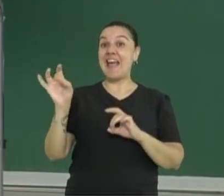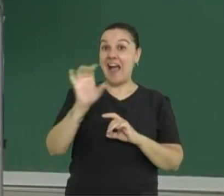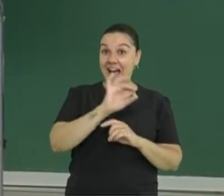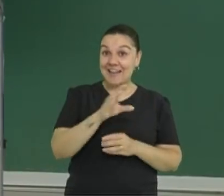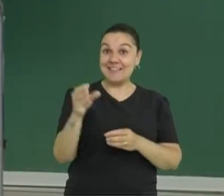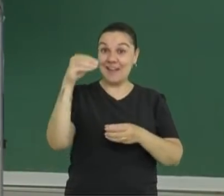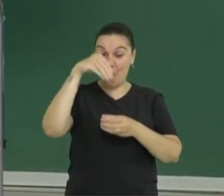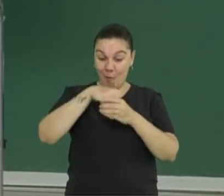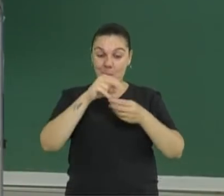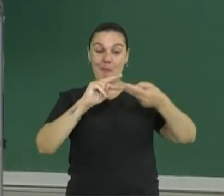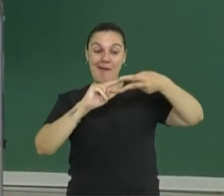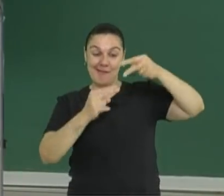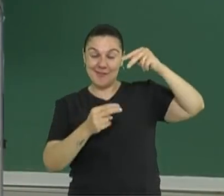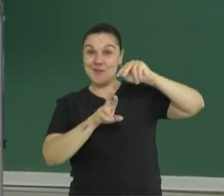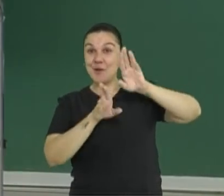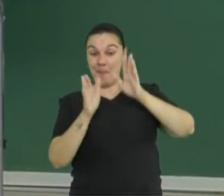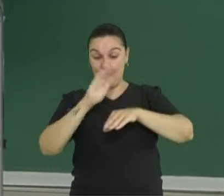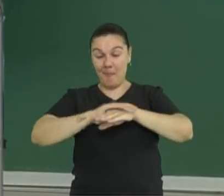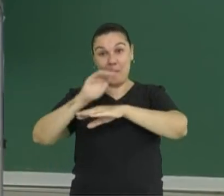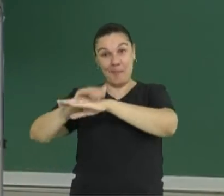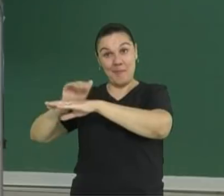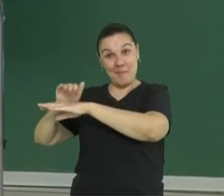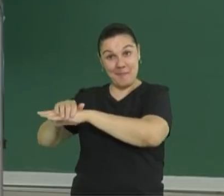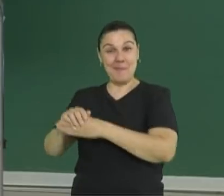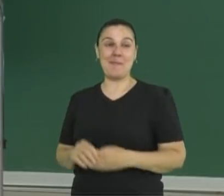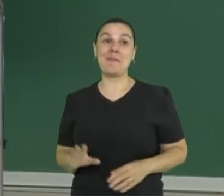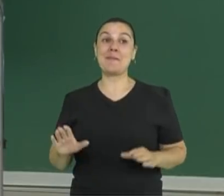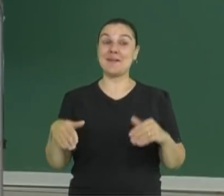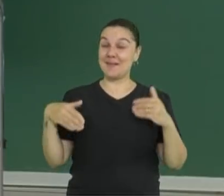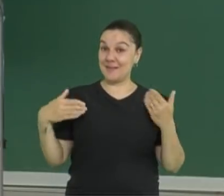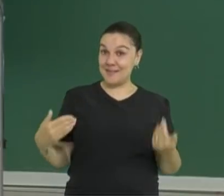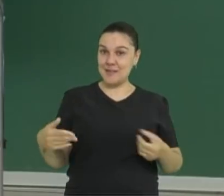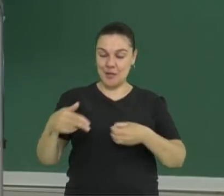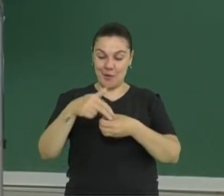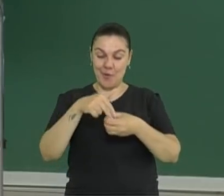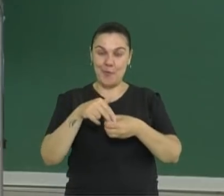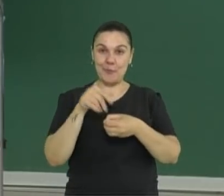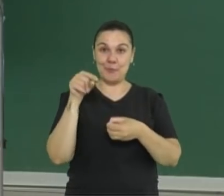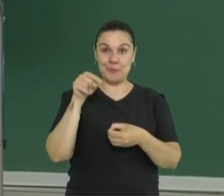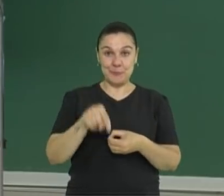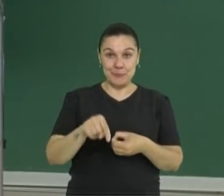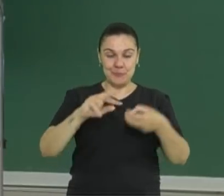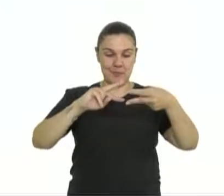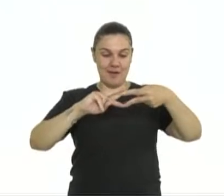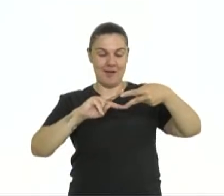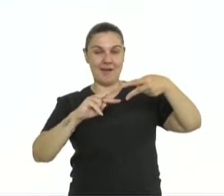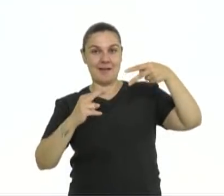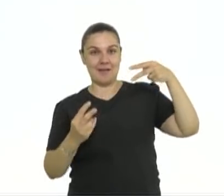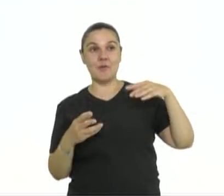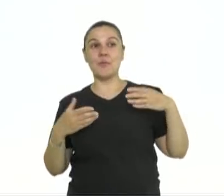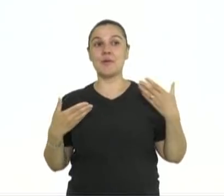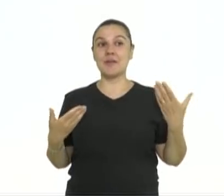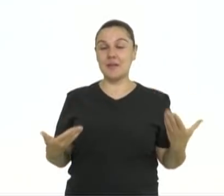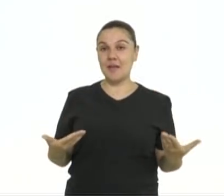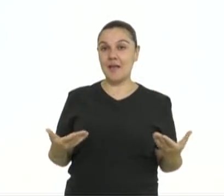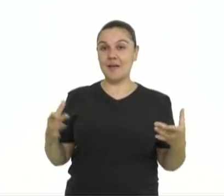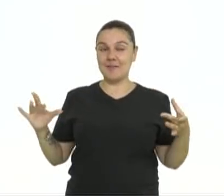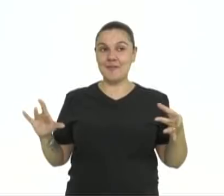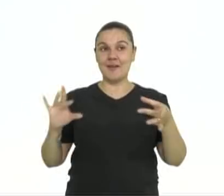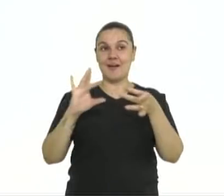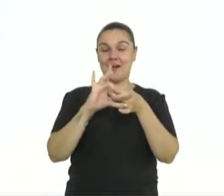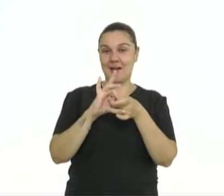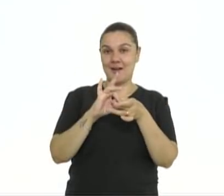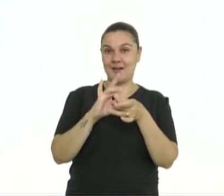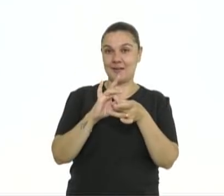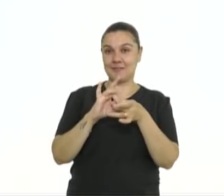material genético específico. Ou seja, no núcleo, esse material genético ele vai estar o quê?